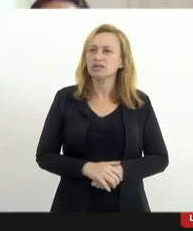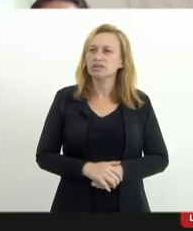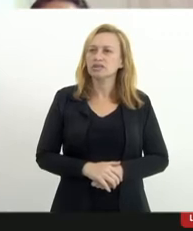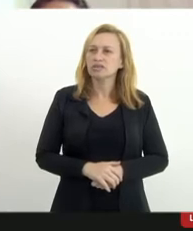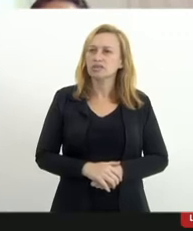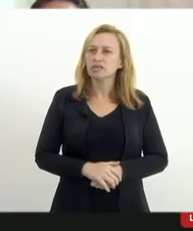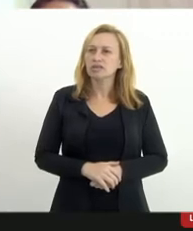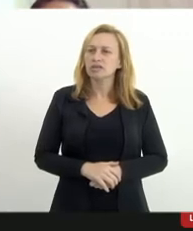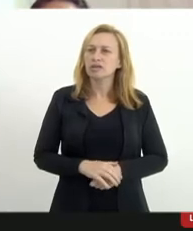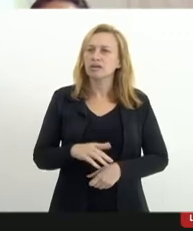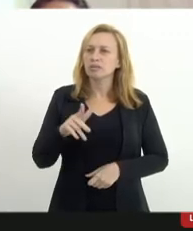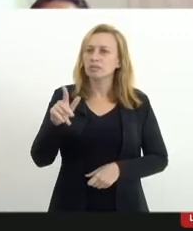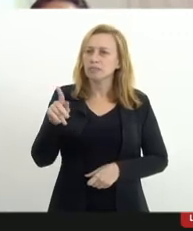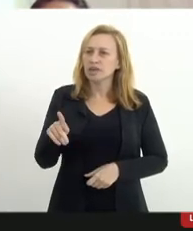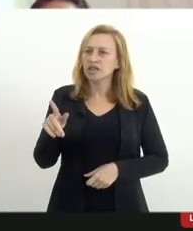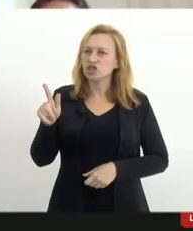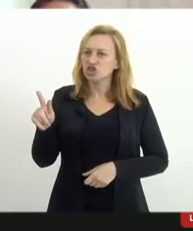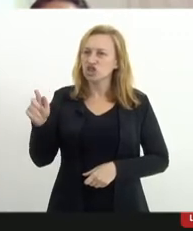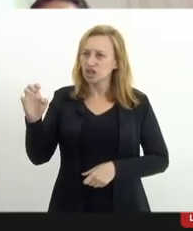PGE,